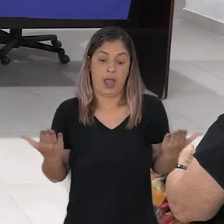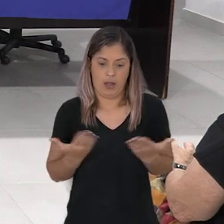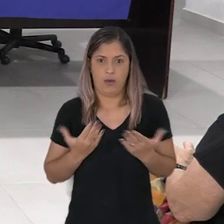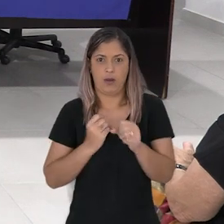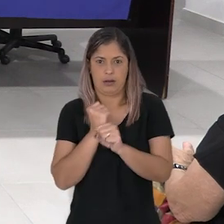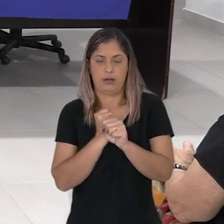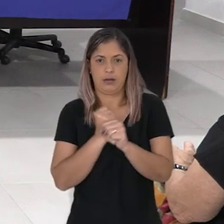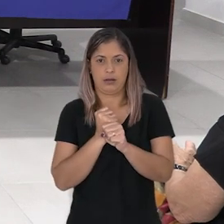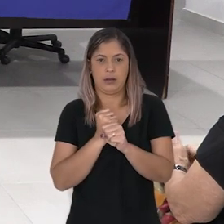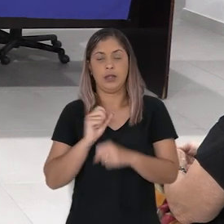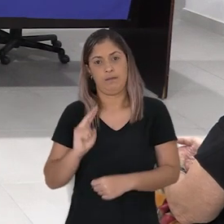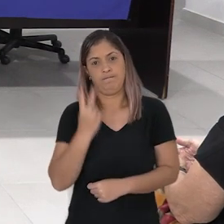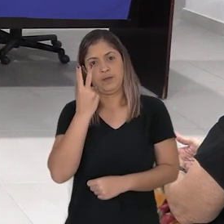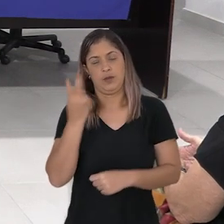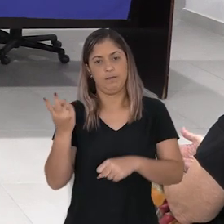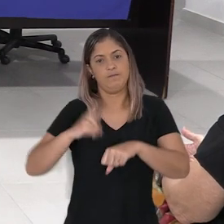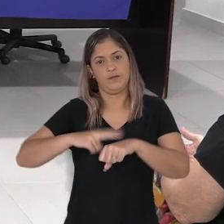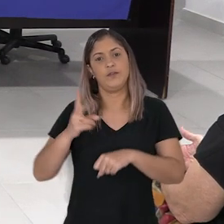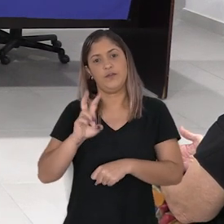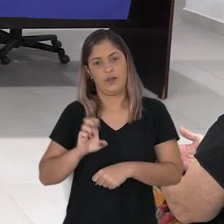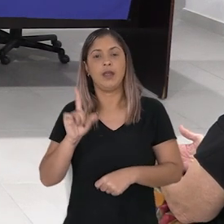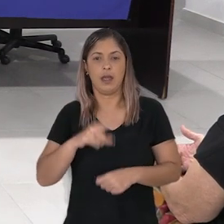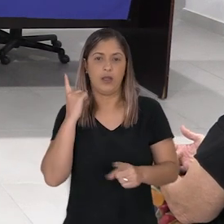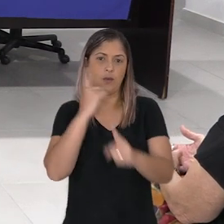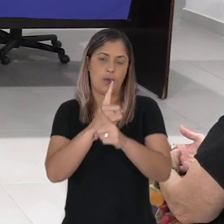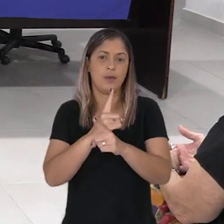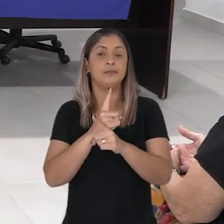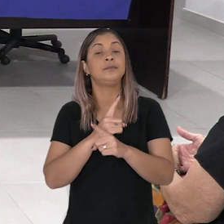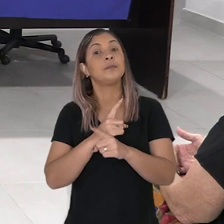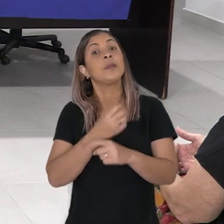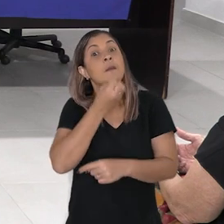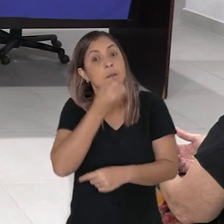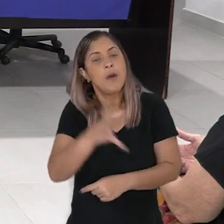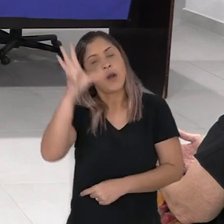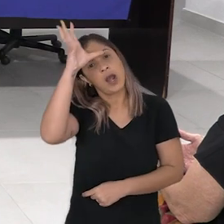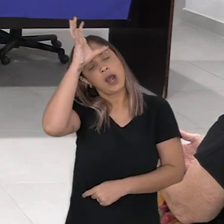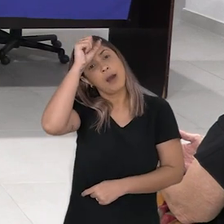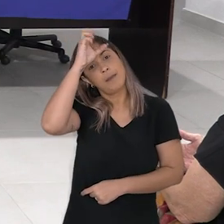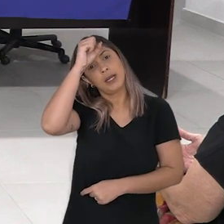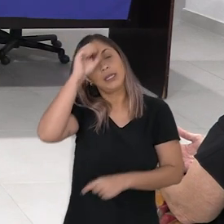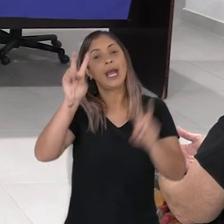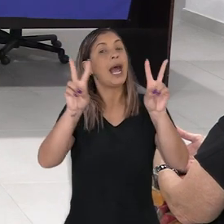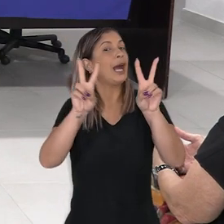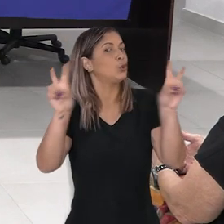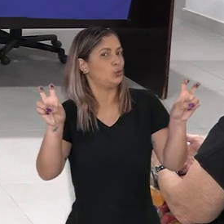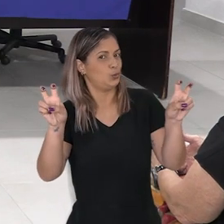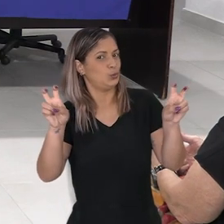esse segundo encontro, serve muito para nós aprendermos sobre estes